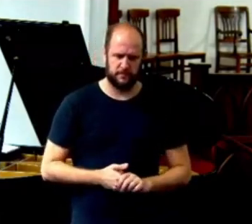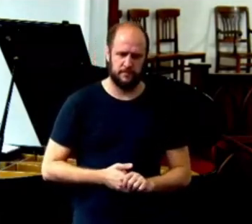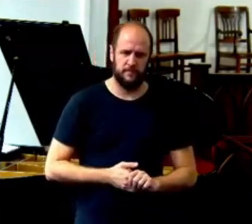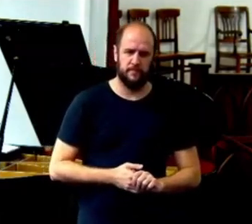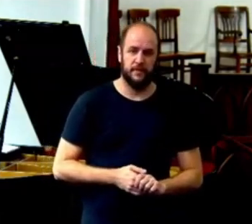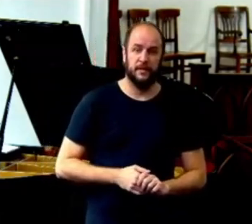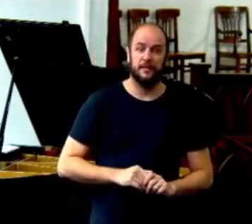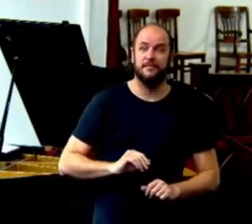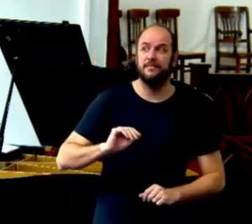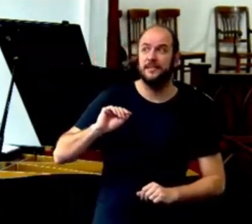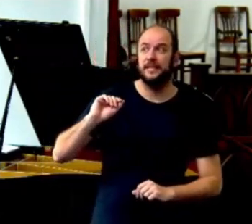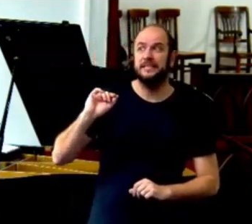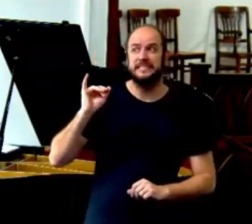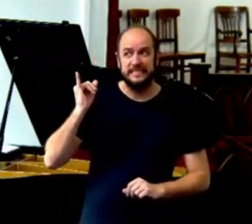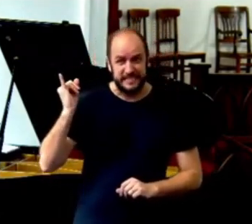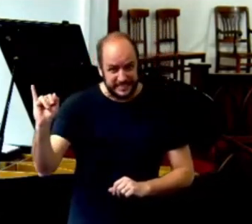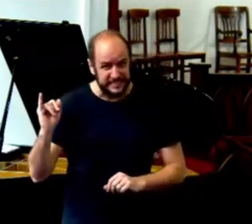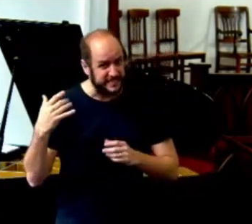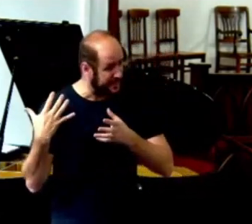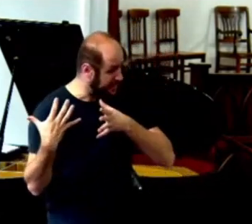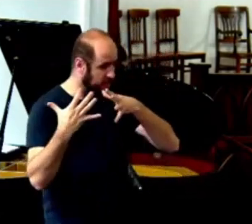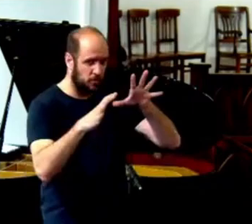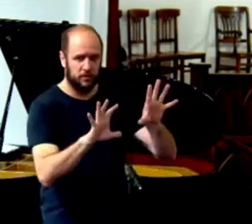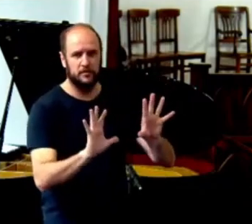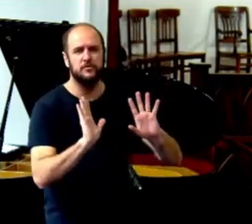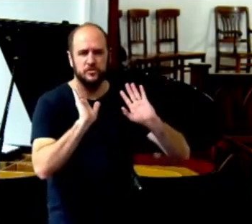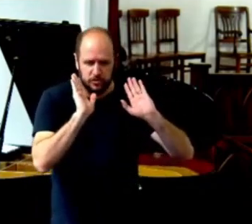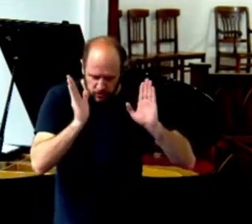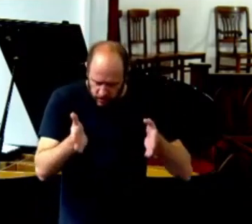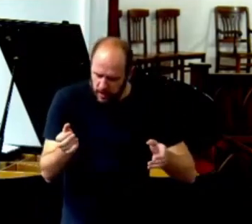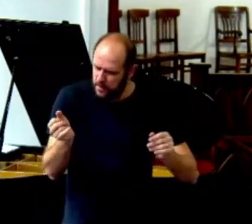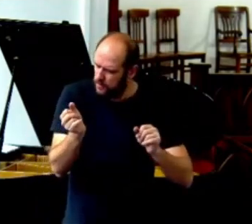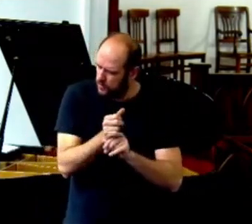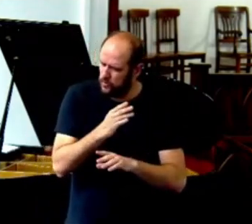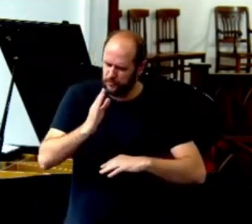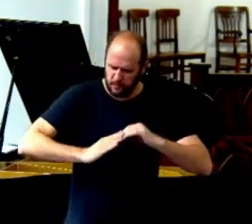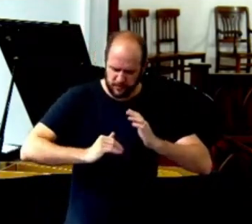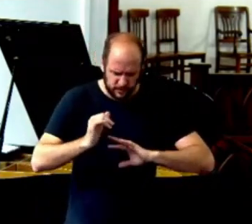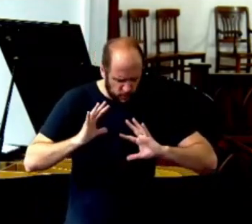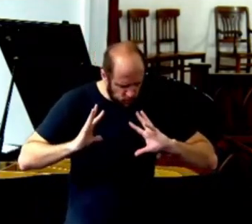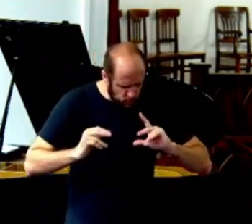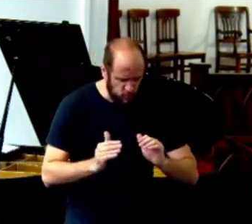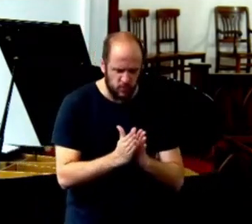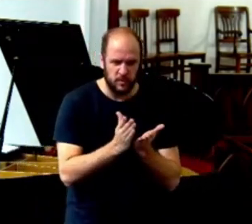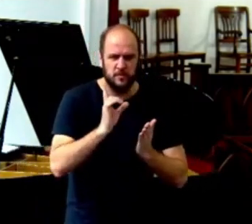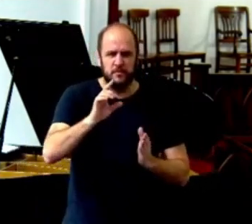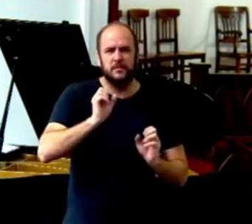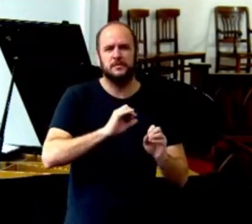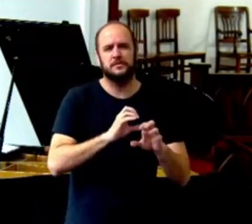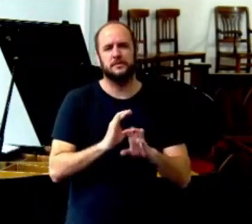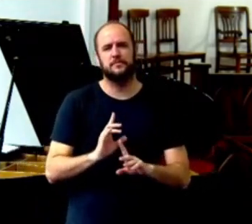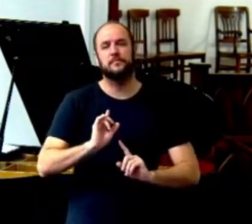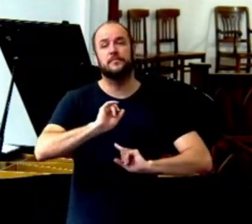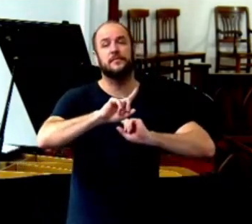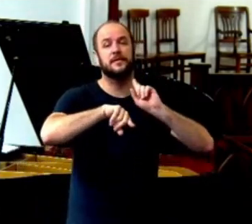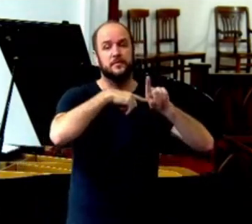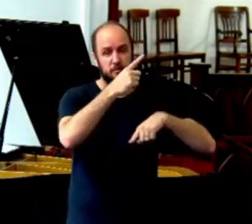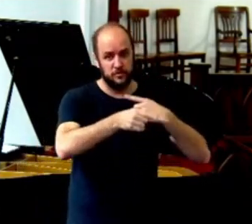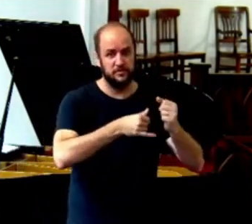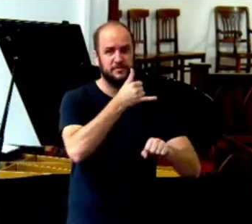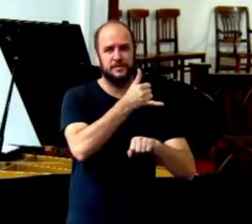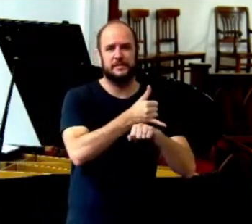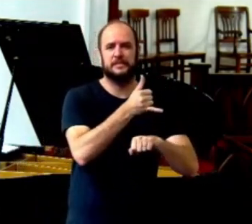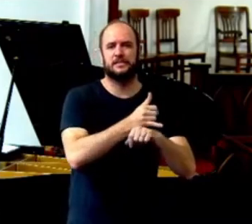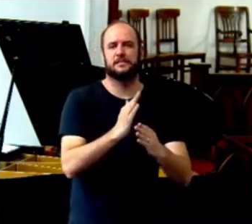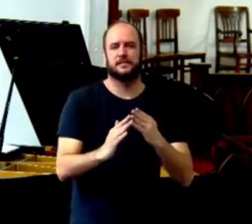terceira instância, depois de fazer tudo aquilo que a Bíblia nos ensina, busque a liderança da igreja. Aí